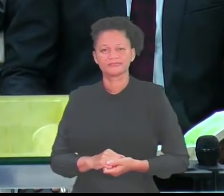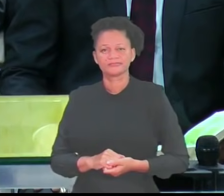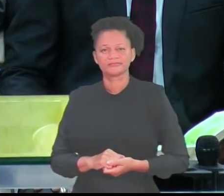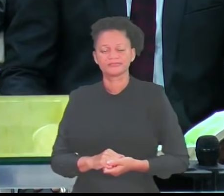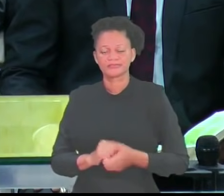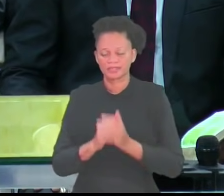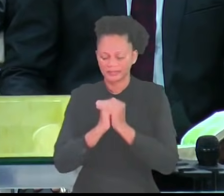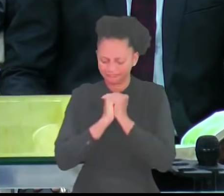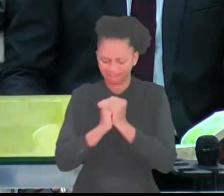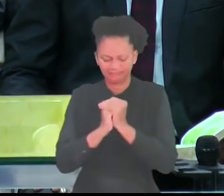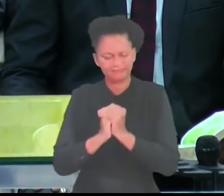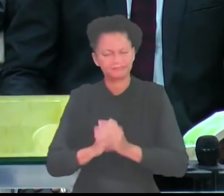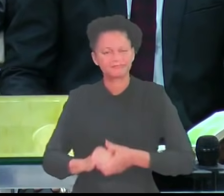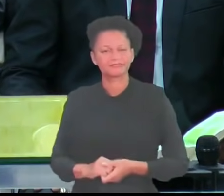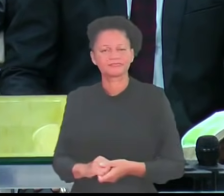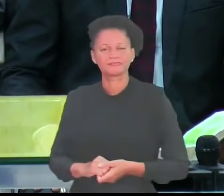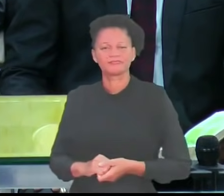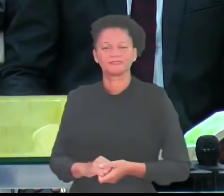Amém.